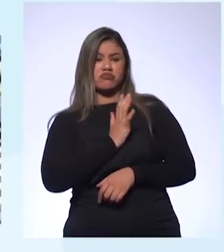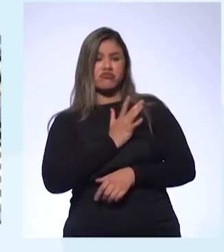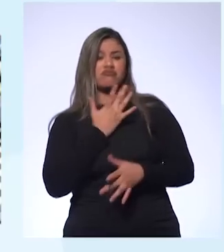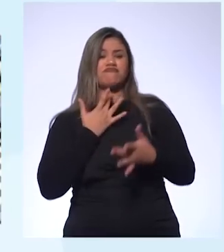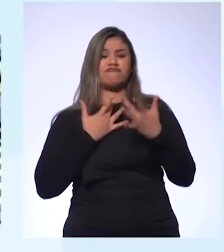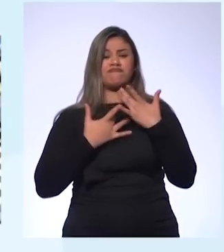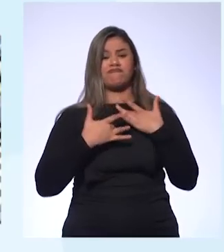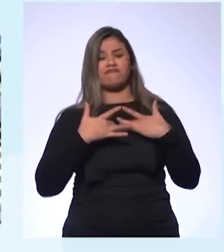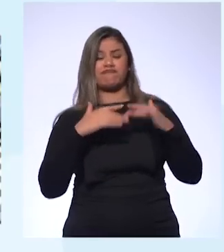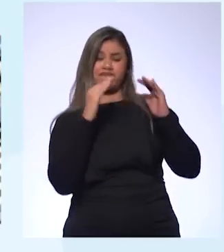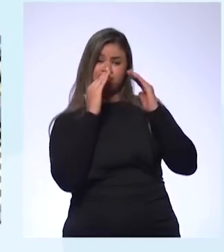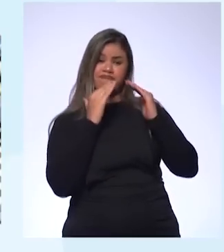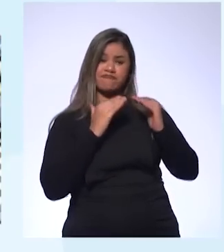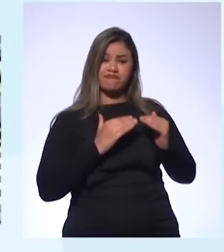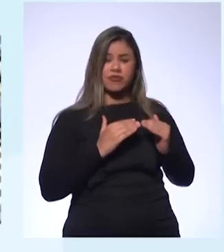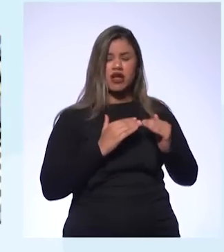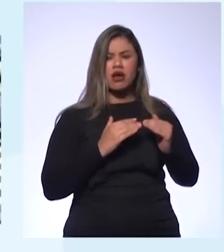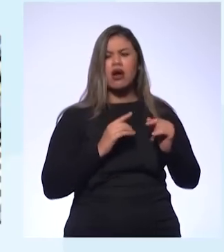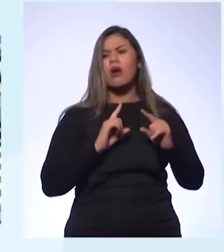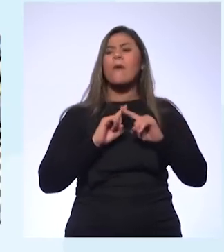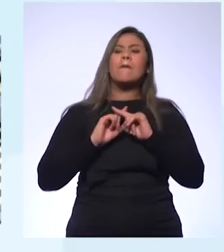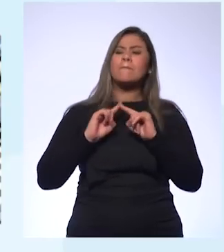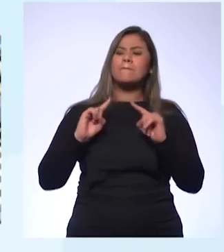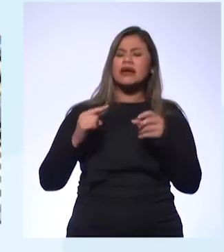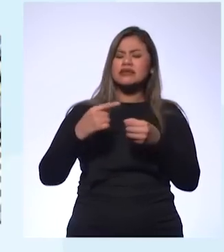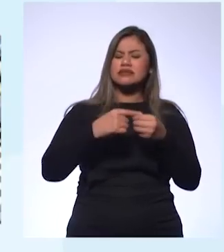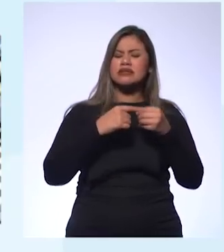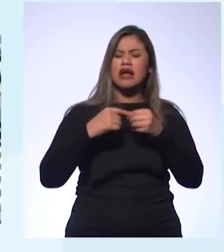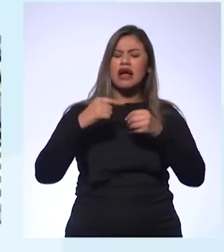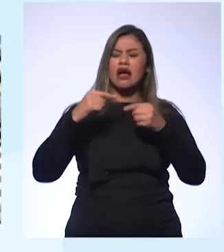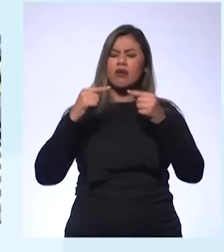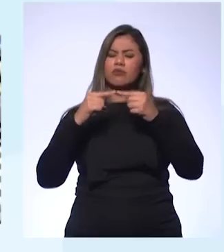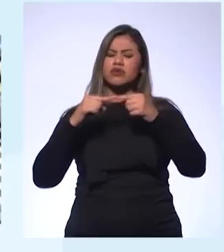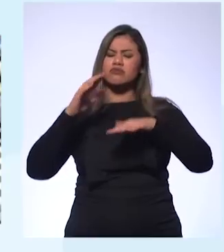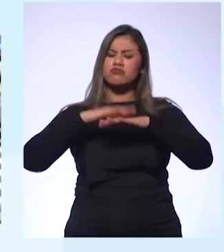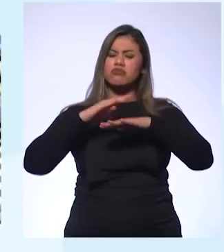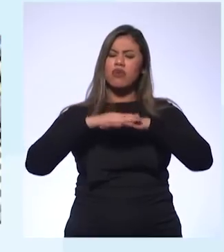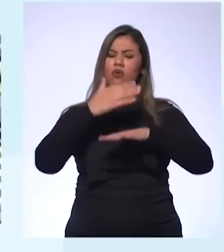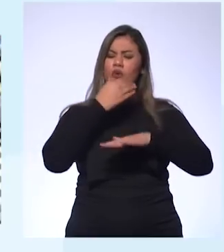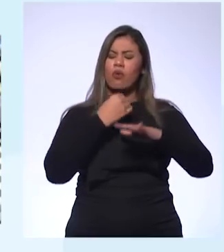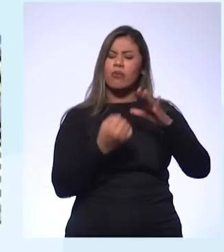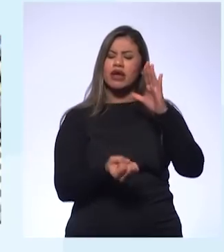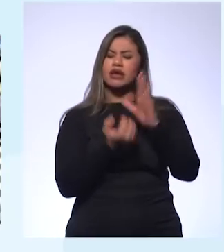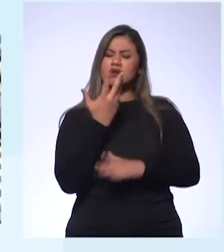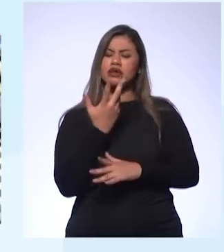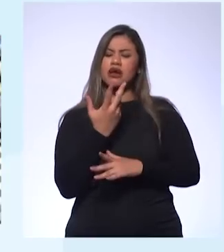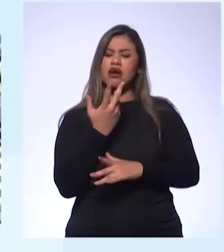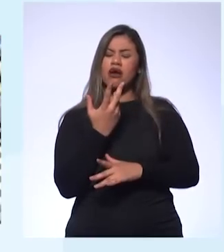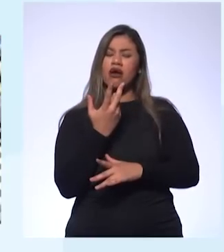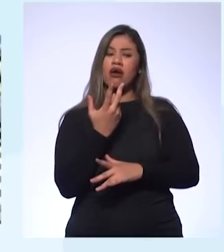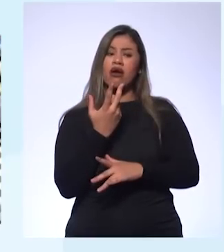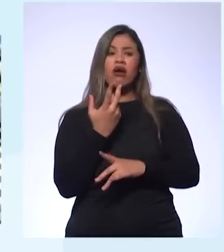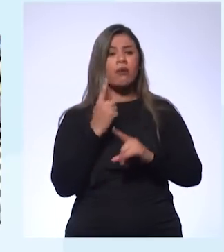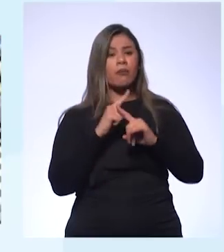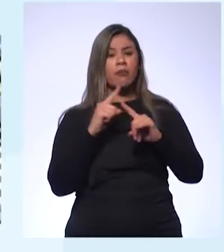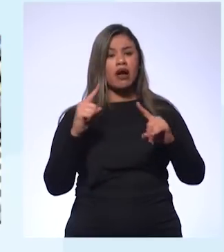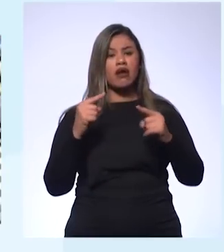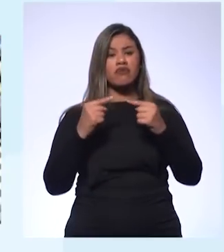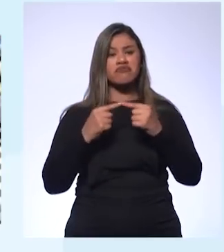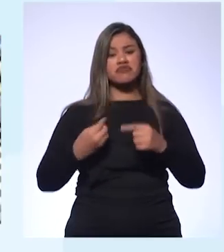Mas, se a cidade é o mundo em que o homem criou, é também o mundo onde ele está condenado a viver daqui por